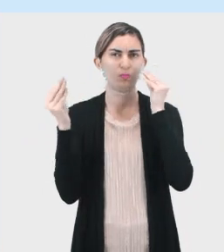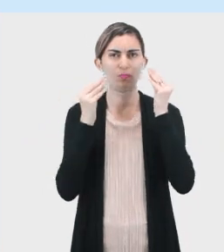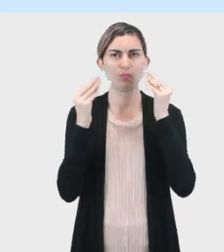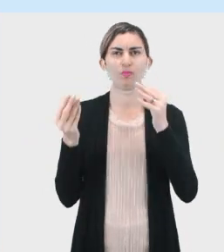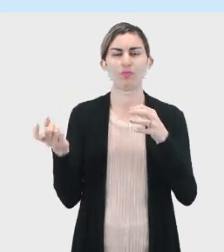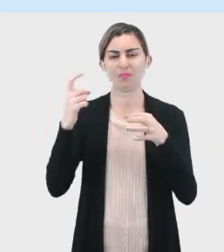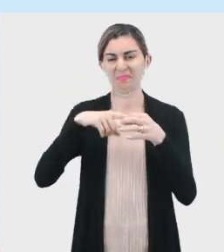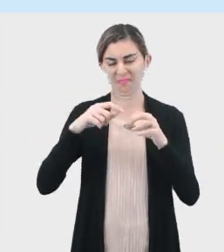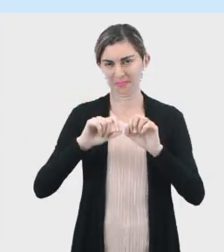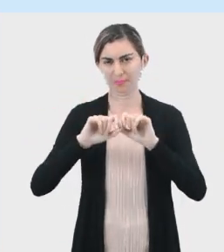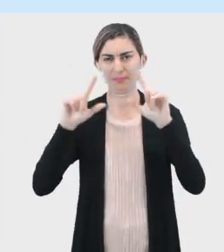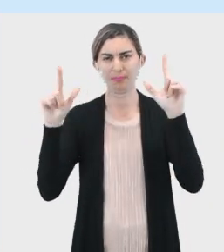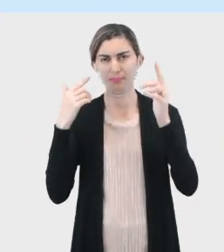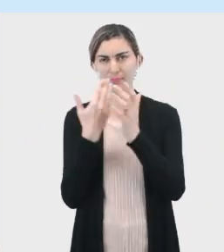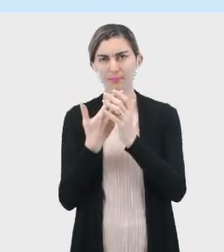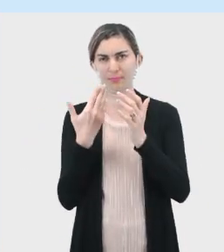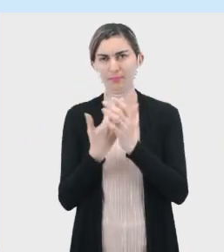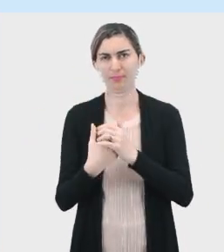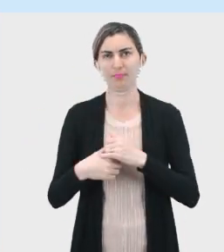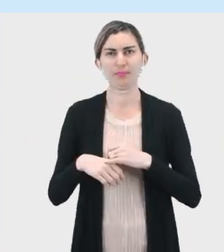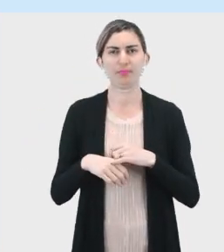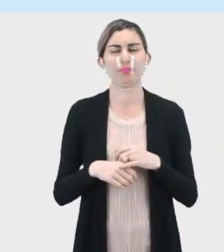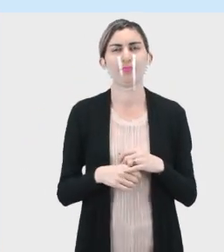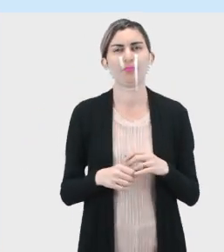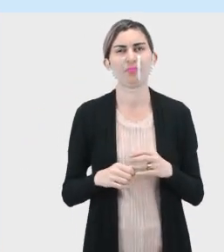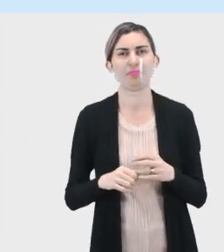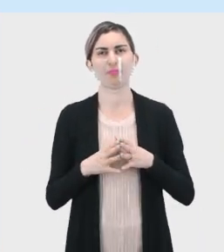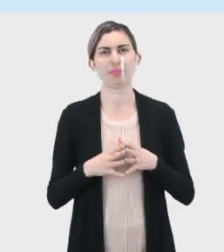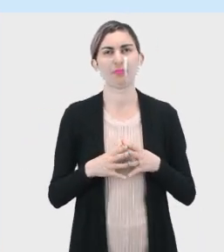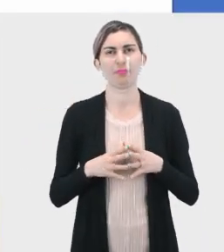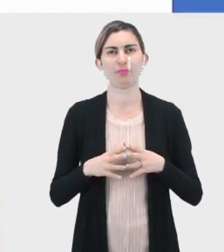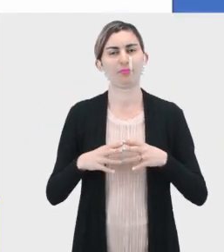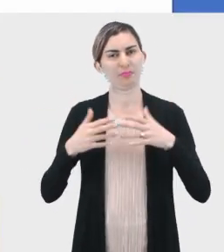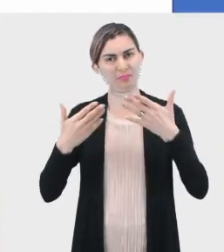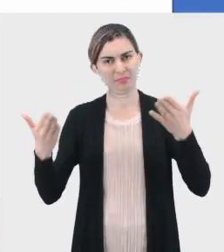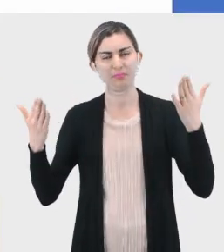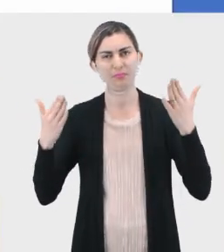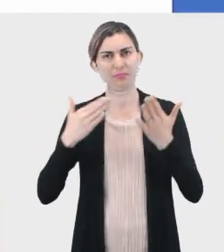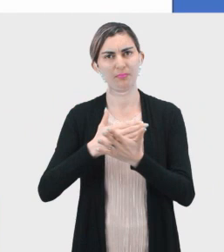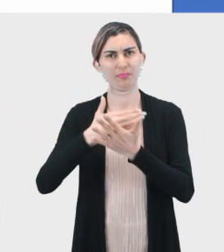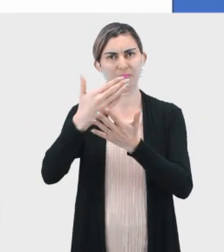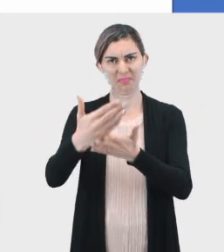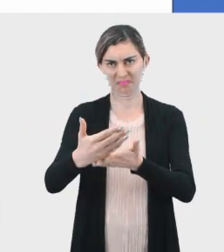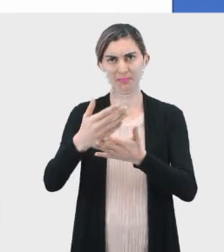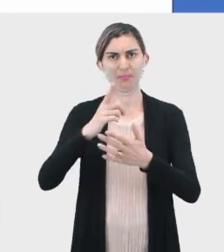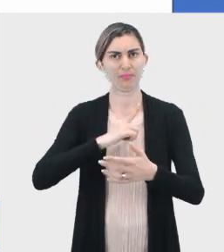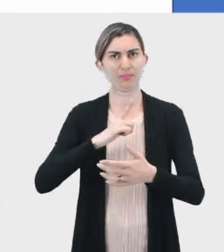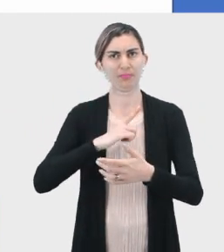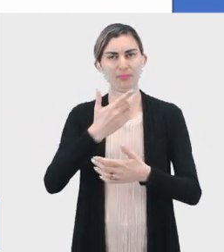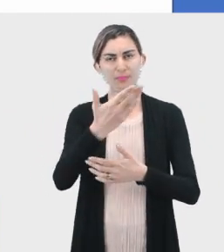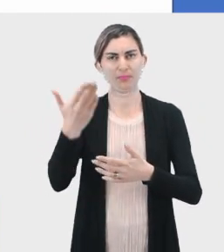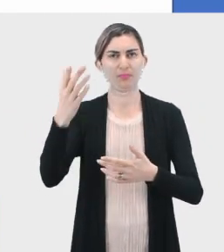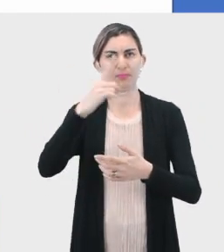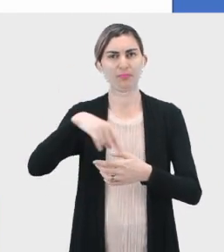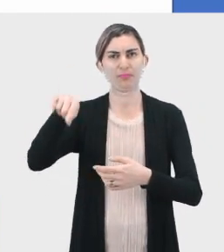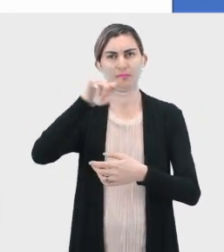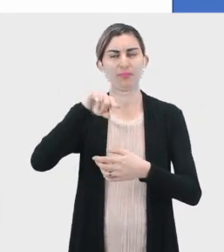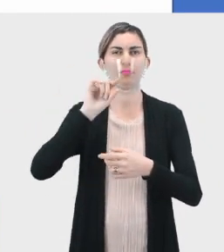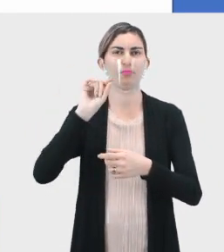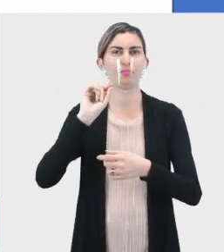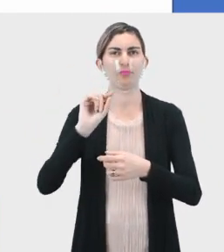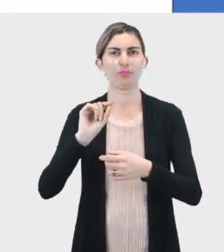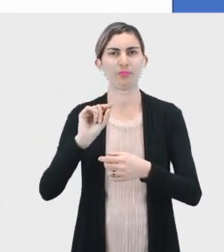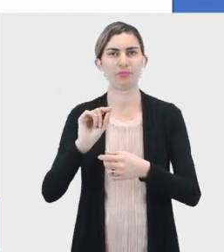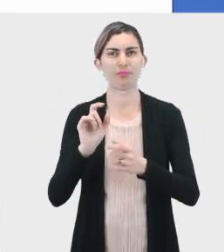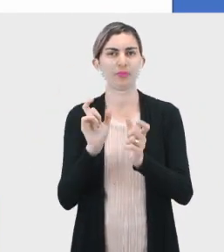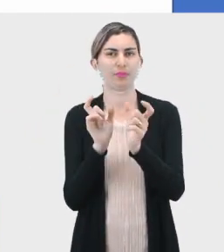um beijinho e volta aqui para a minha aula. Ok? Vamos lá. Para a gente começar, temos aí as nossas word